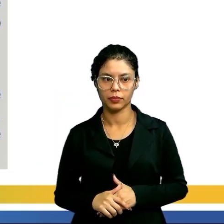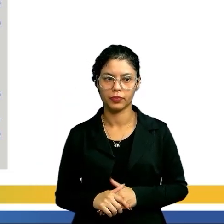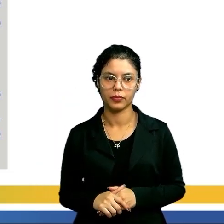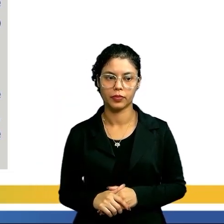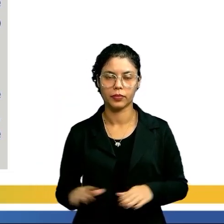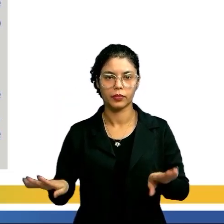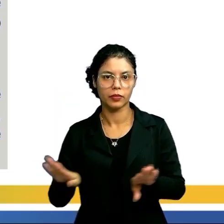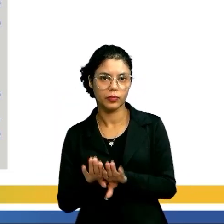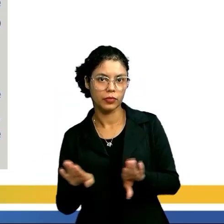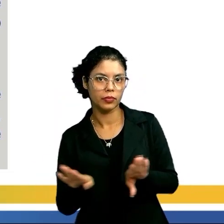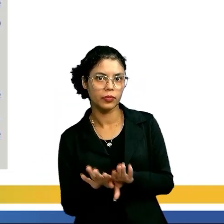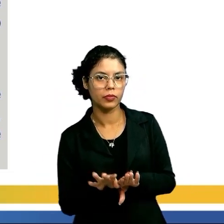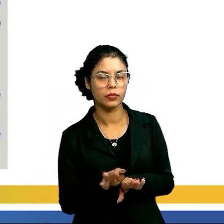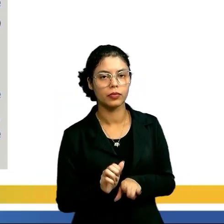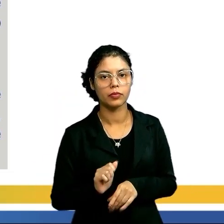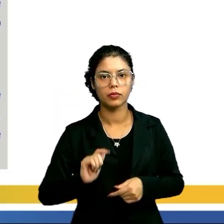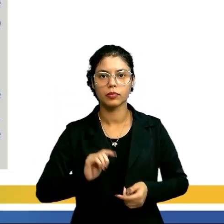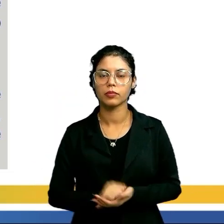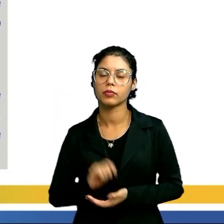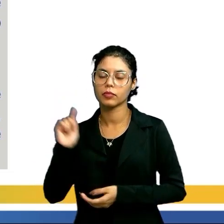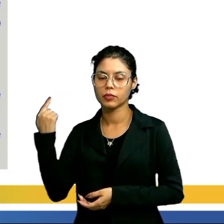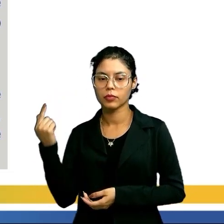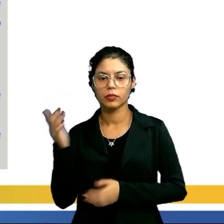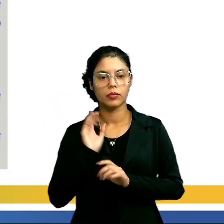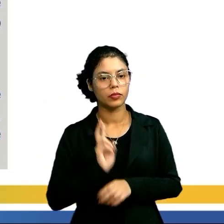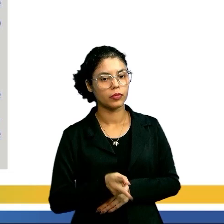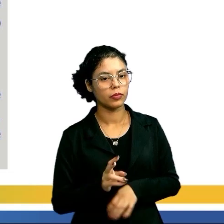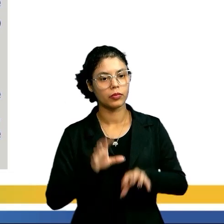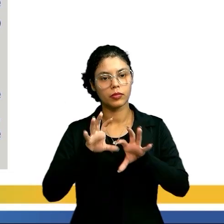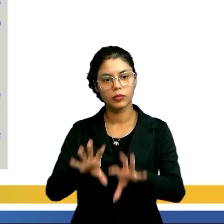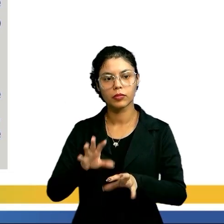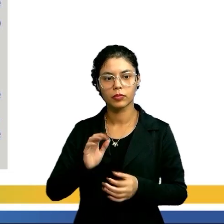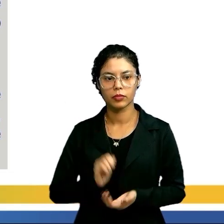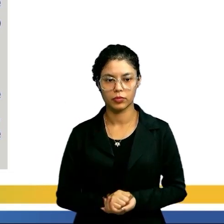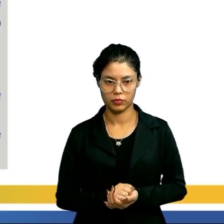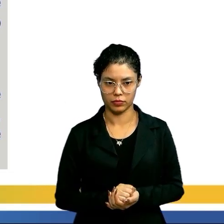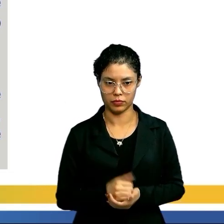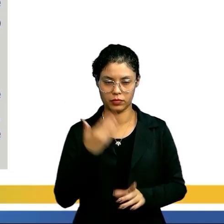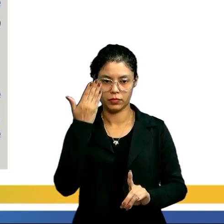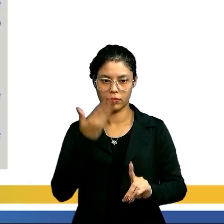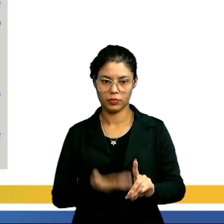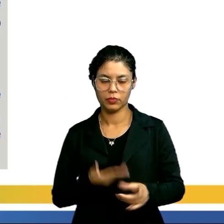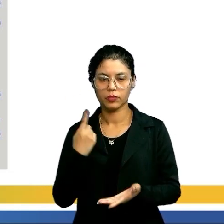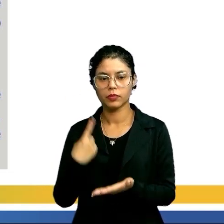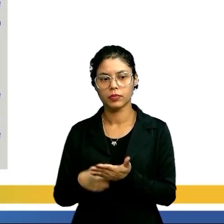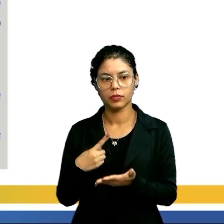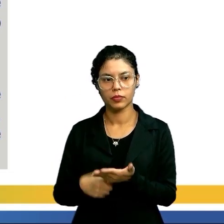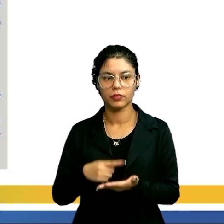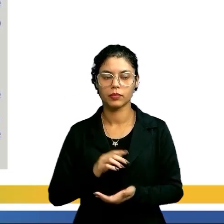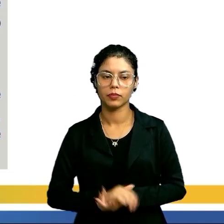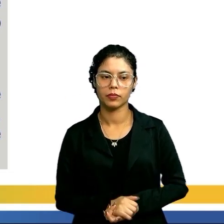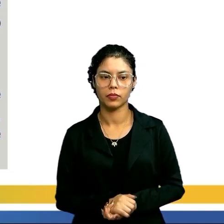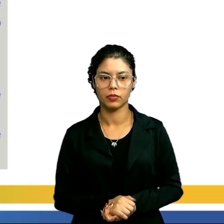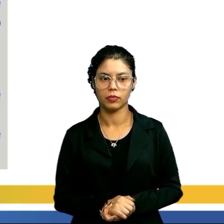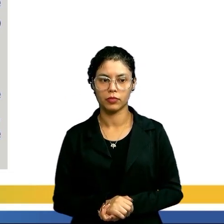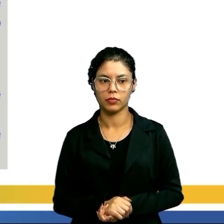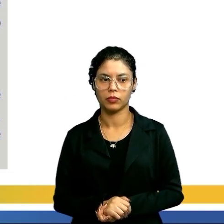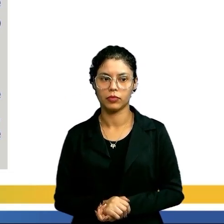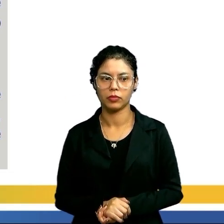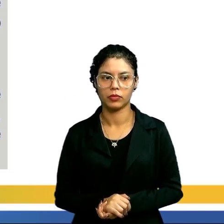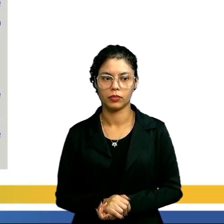situação, naquela localidade geográfica. Mesmo assim, esses palestinos são considerados como minorias.